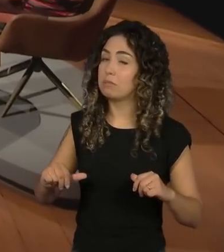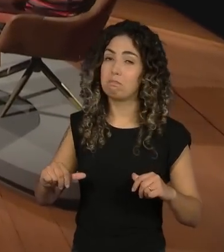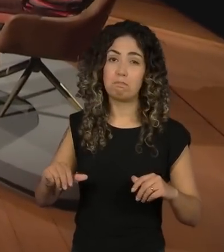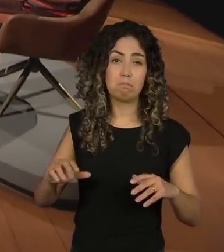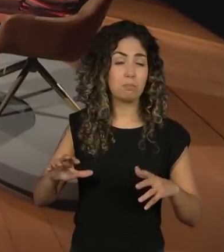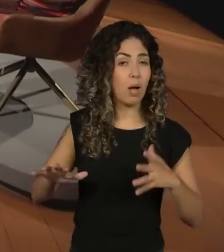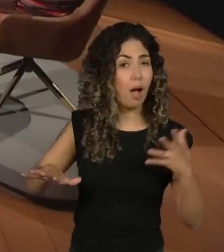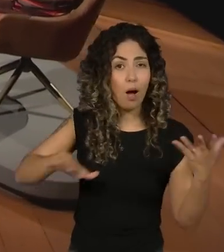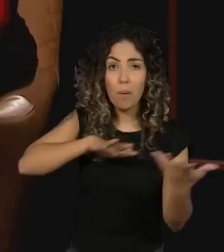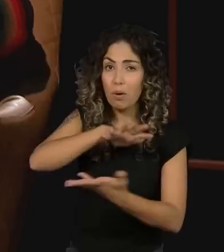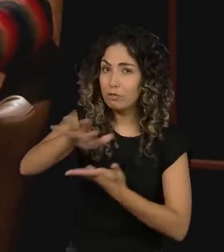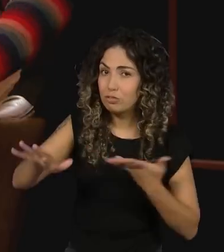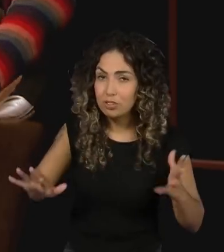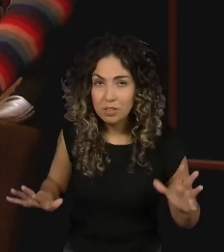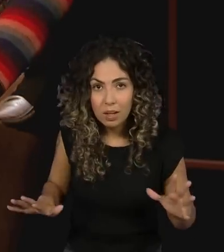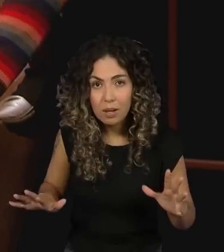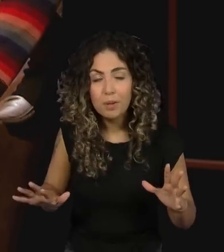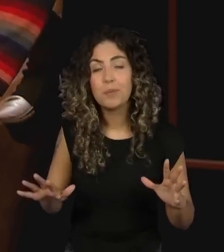que é